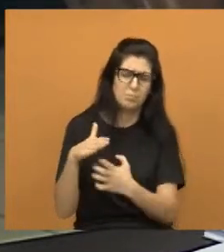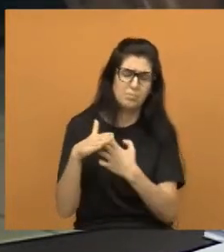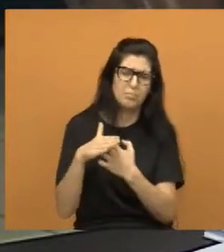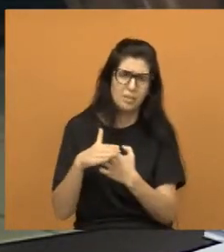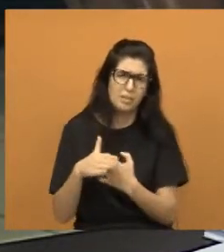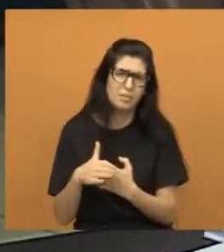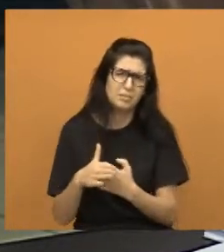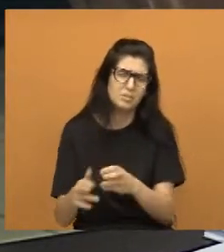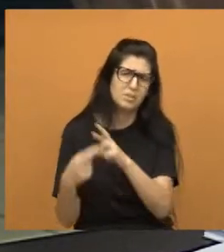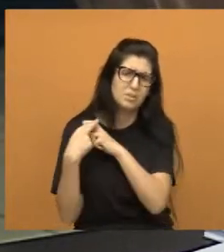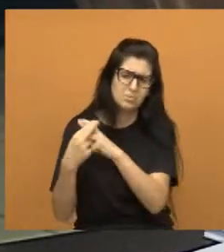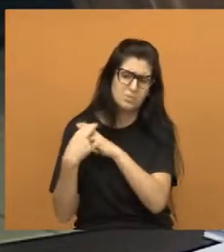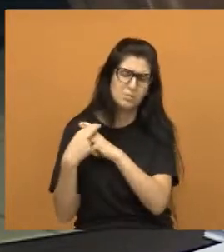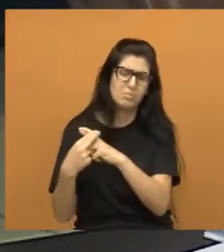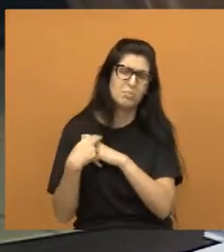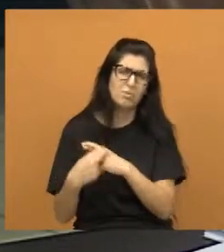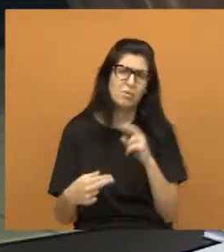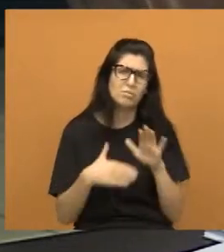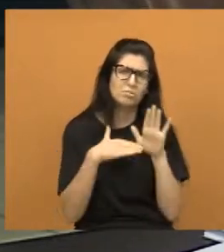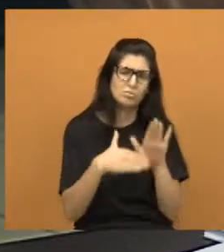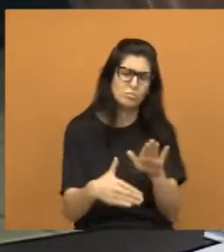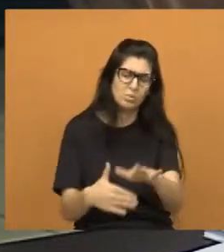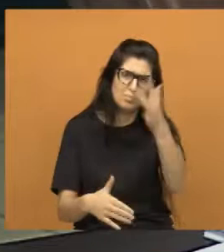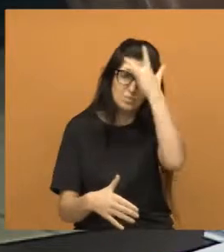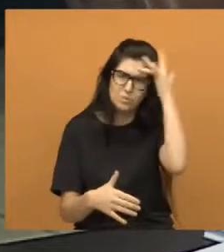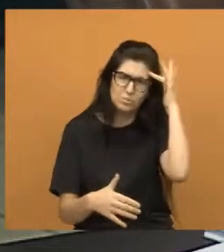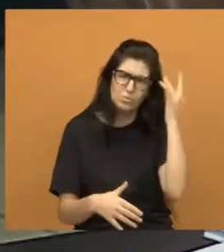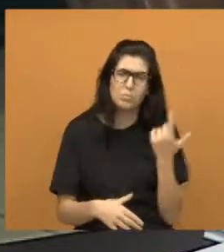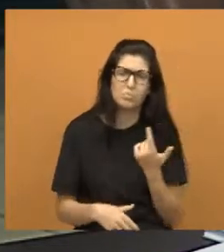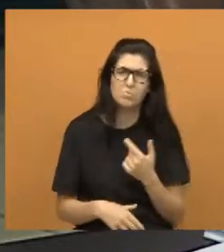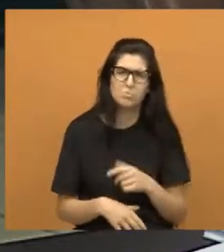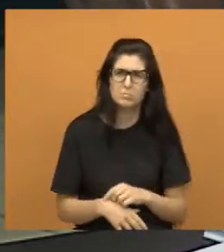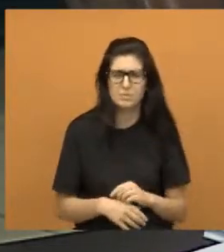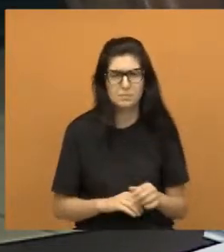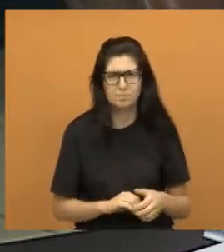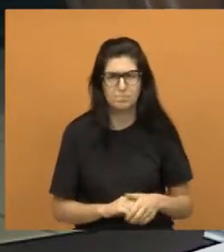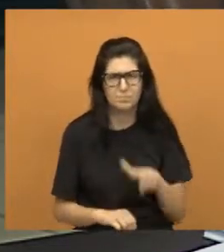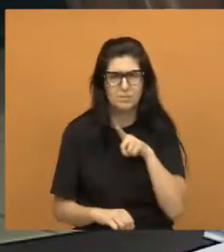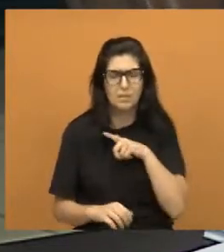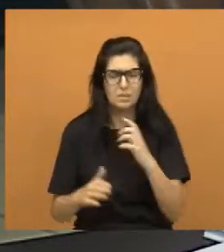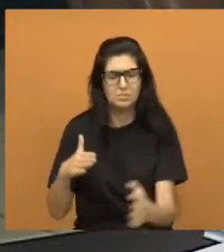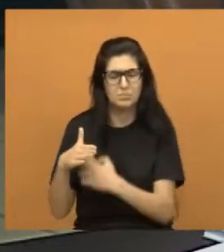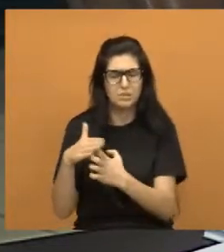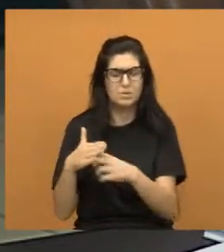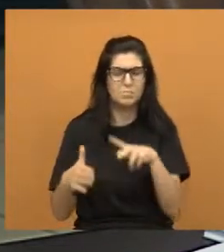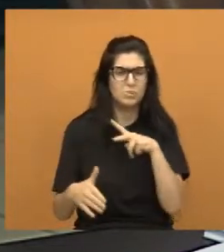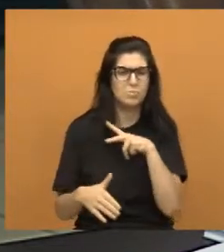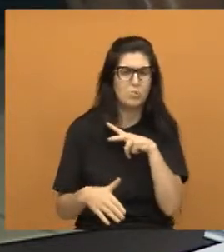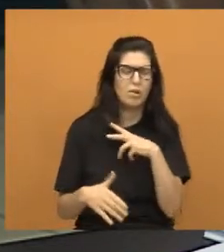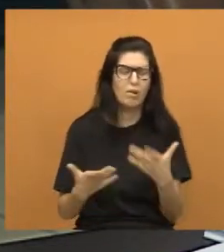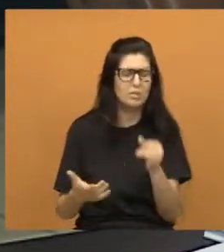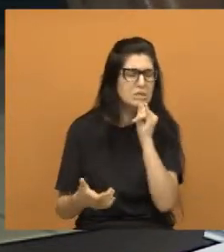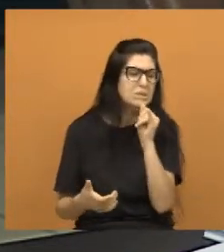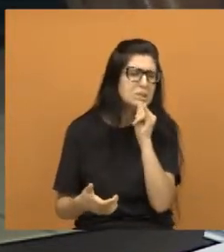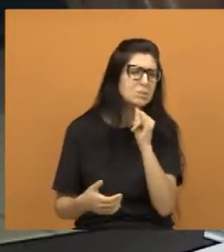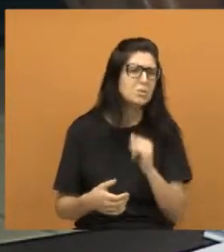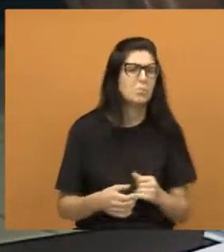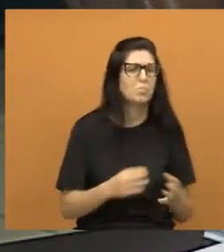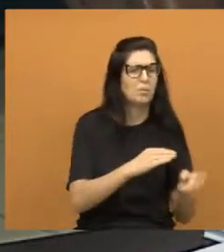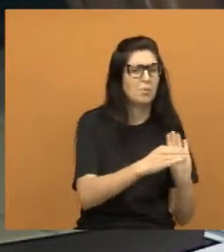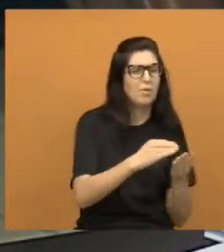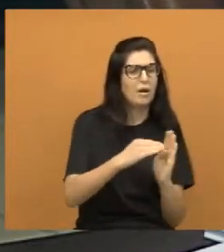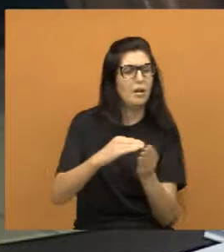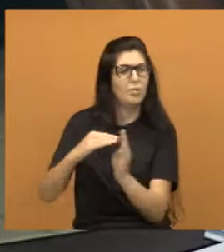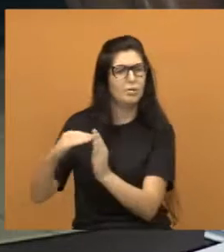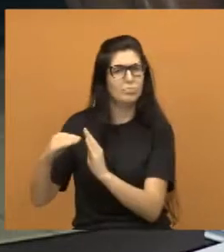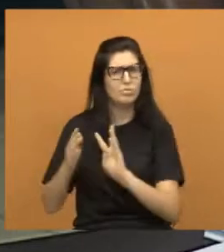questão da responsabilidade social. Então, tem muitas empresas que estão aí localizadas em alguns bairros que para ela é importante ela colocar uma placa